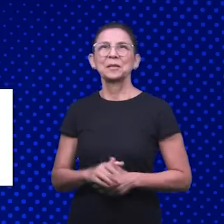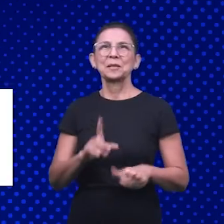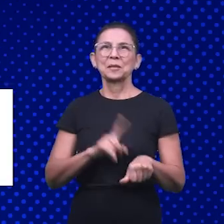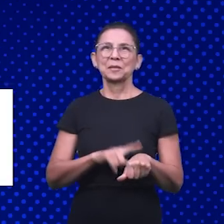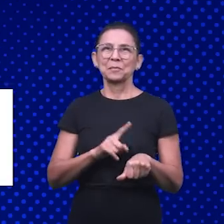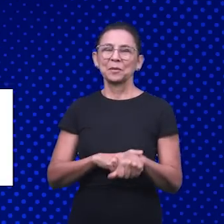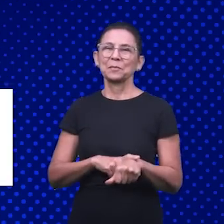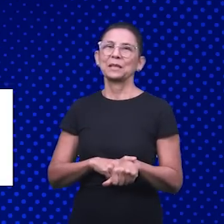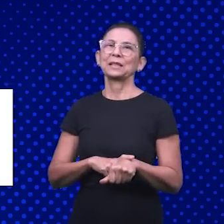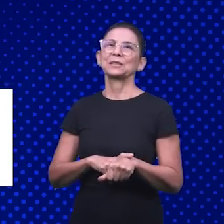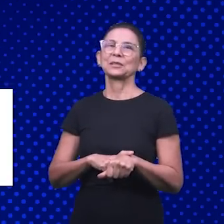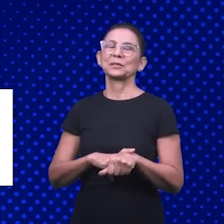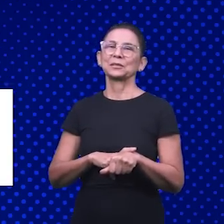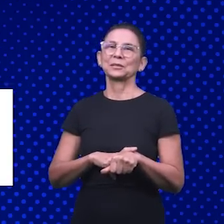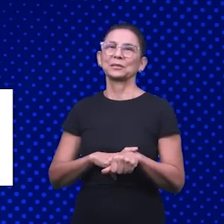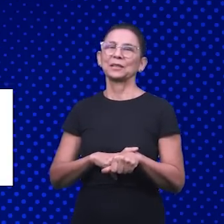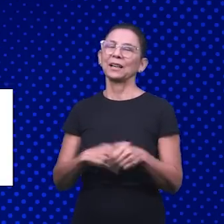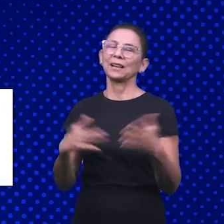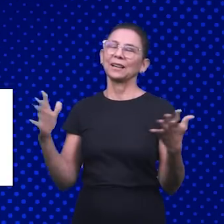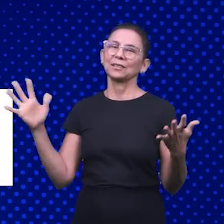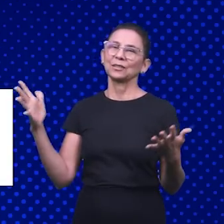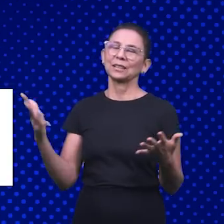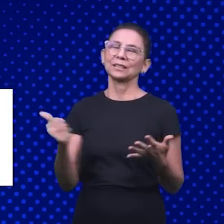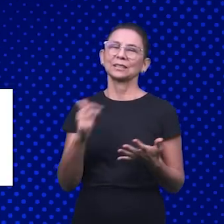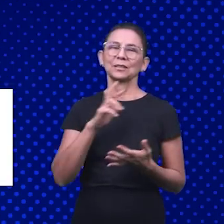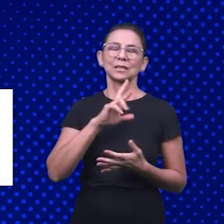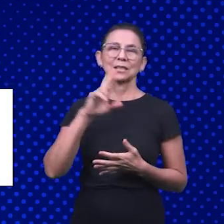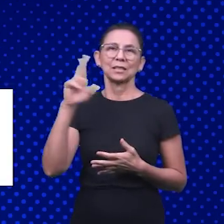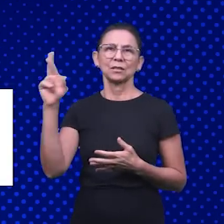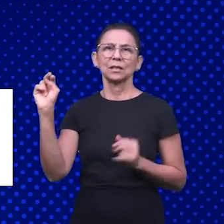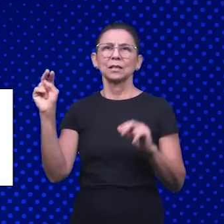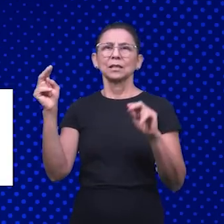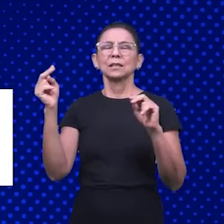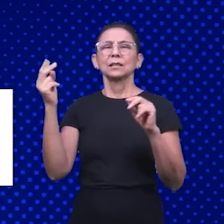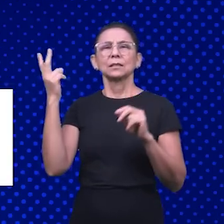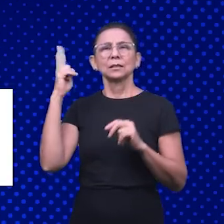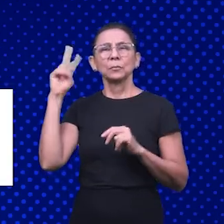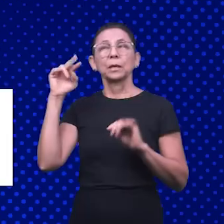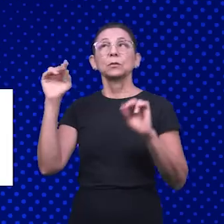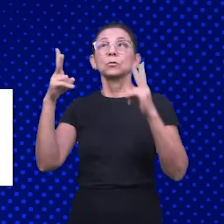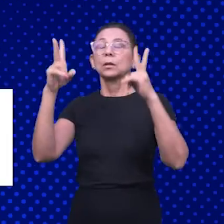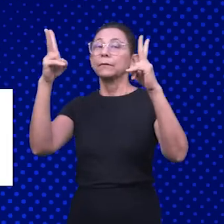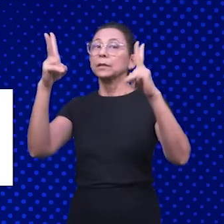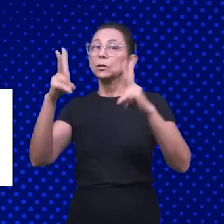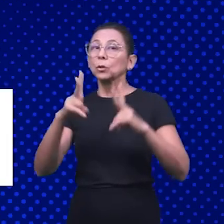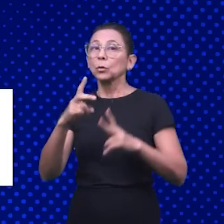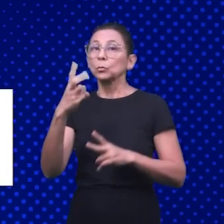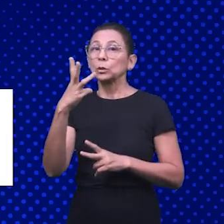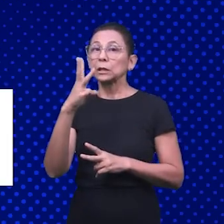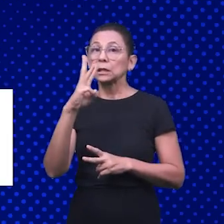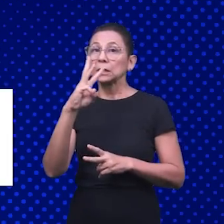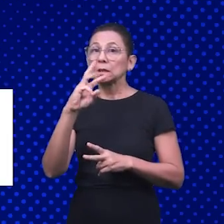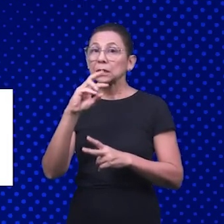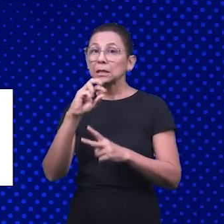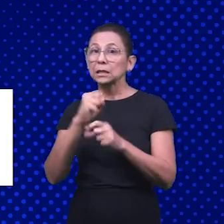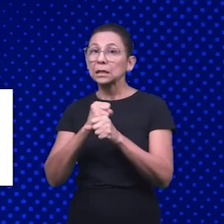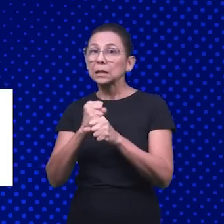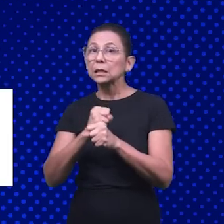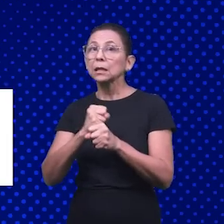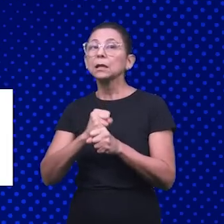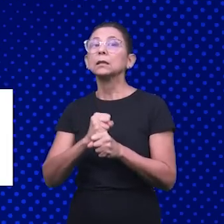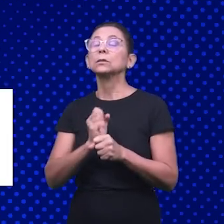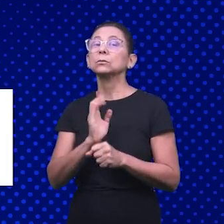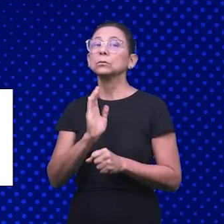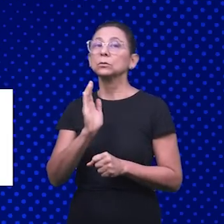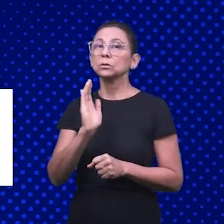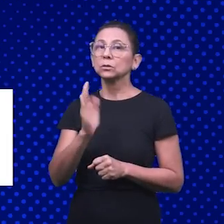momento de adoração, os irmãos relembraram as vitórias concedidas pelo Senhor à congregação em quase 3 décadas de existência.